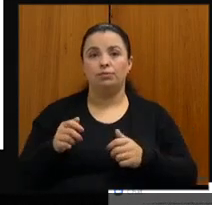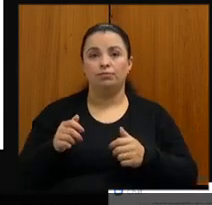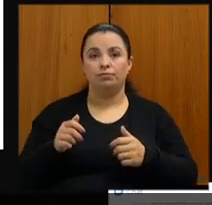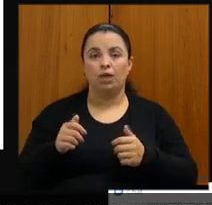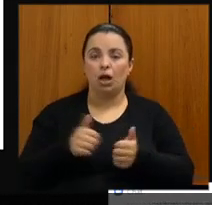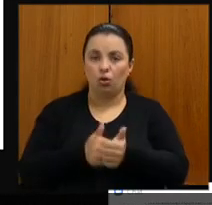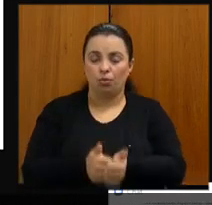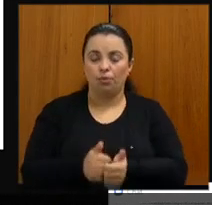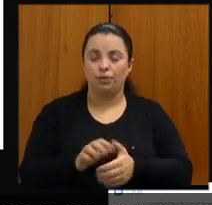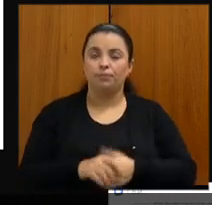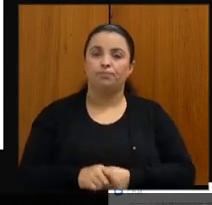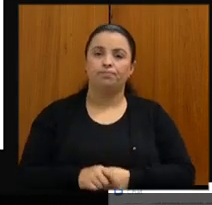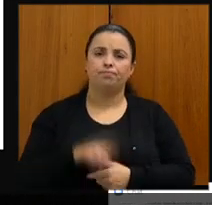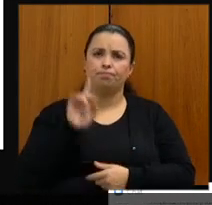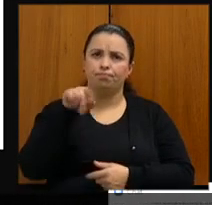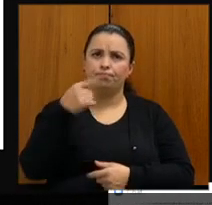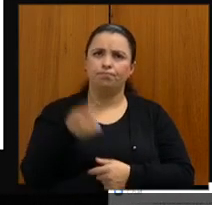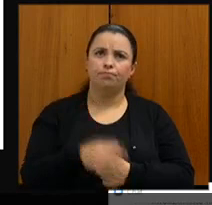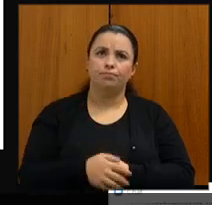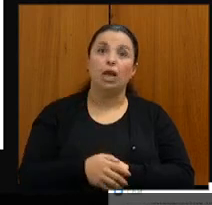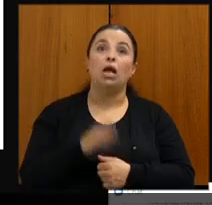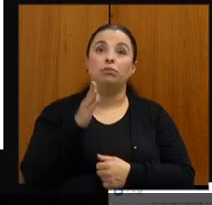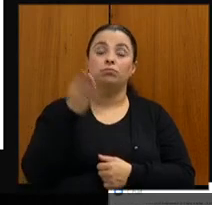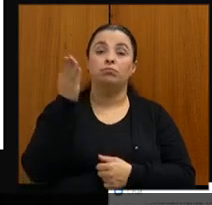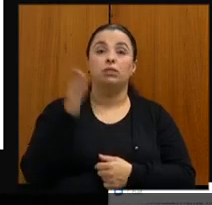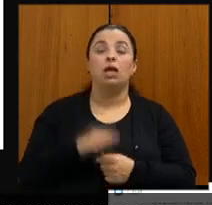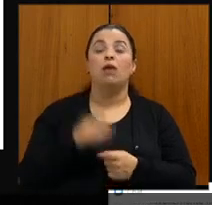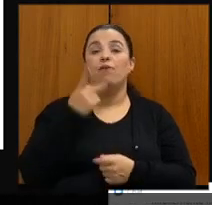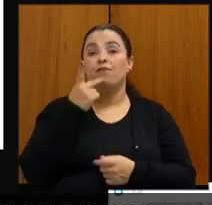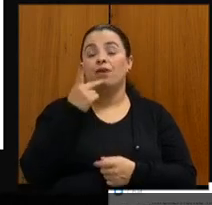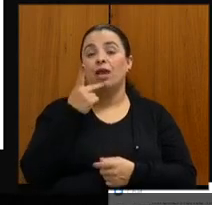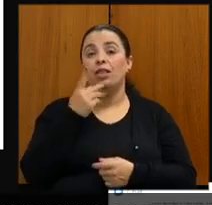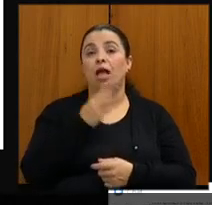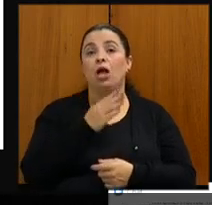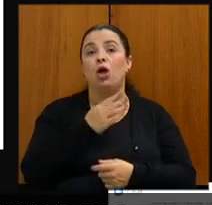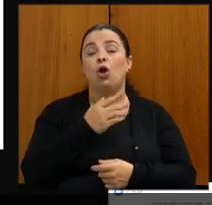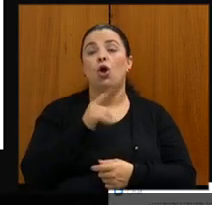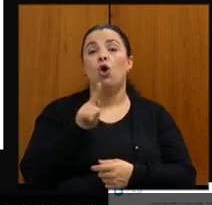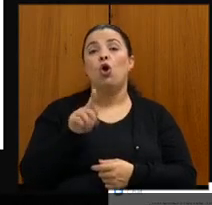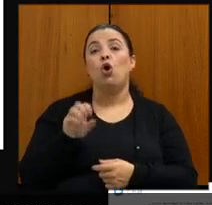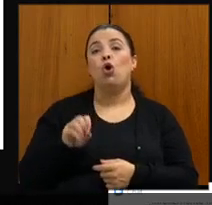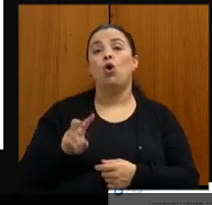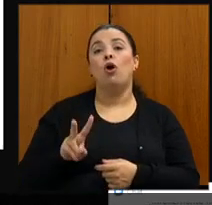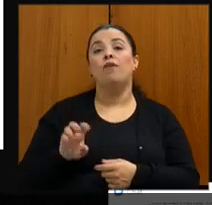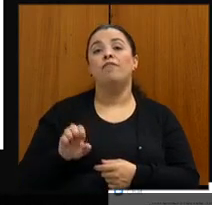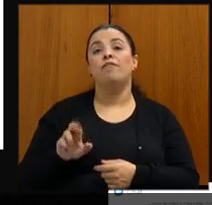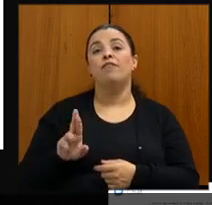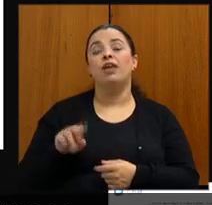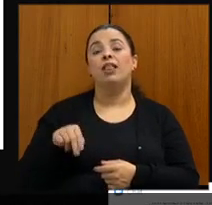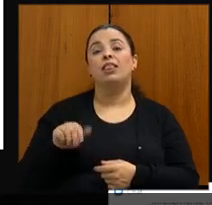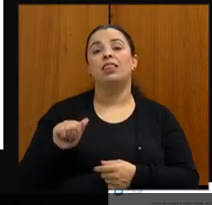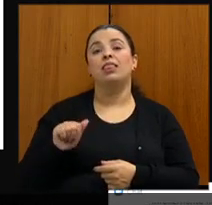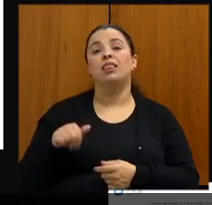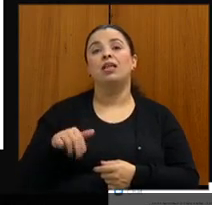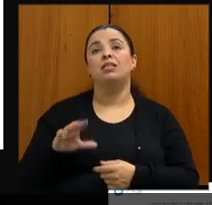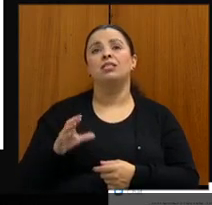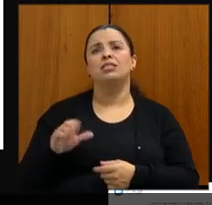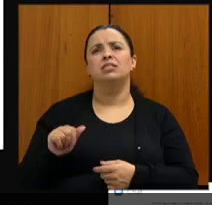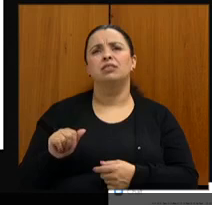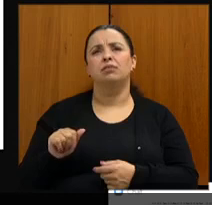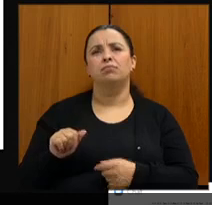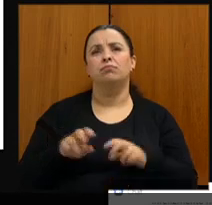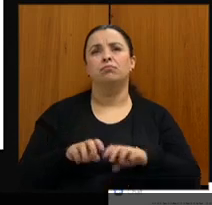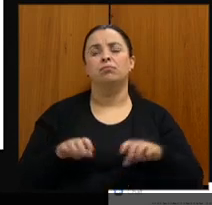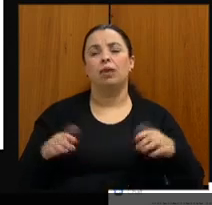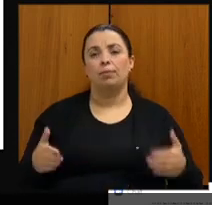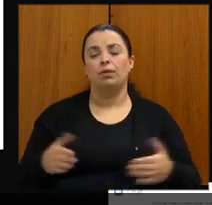Oi e aí é importante falar da governança da mesa o que que é isso é como ela funciona de fato quem a compõe as